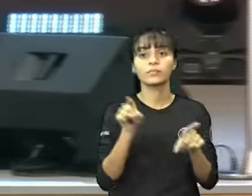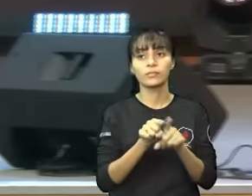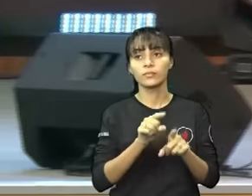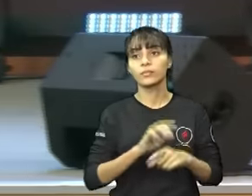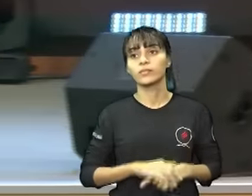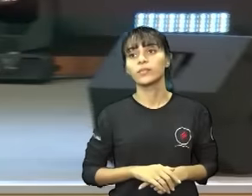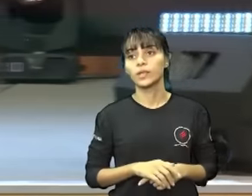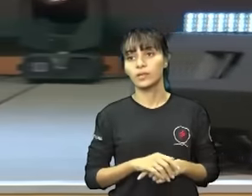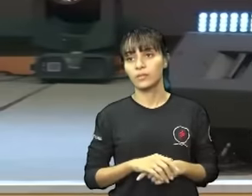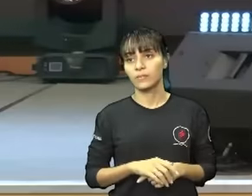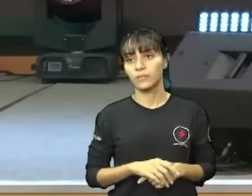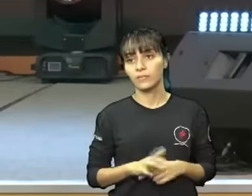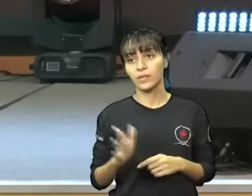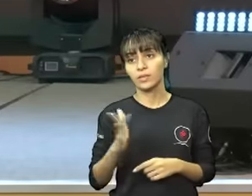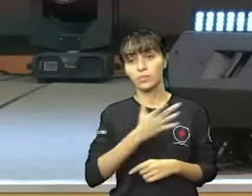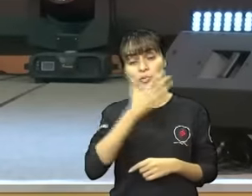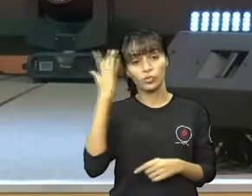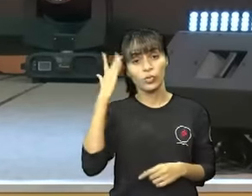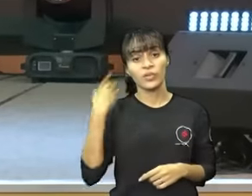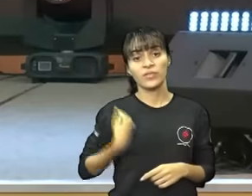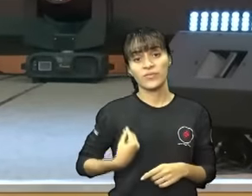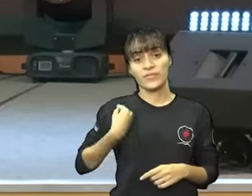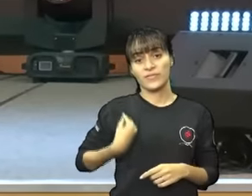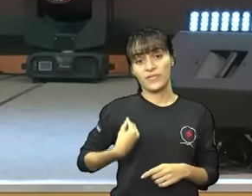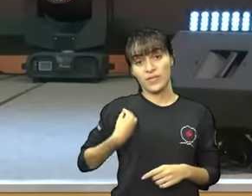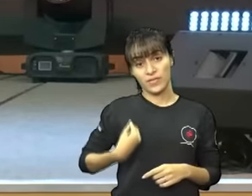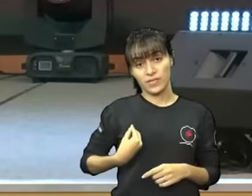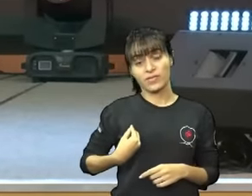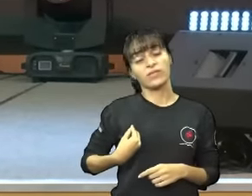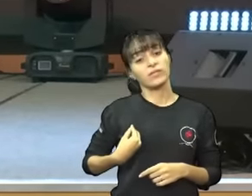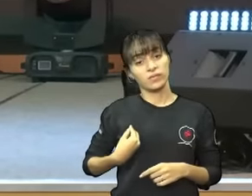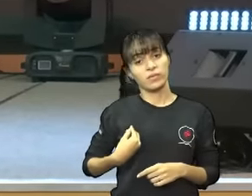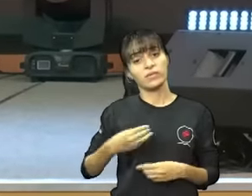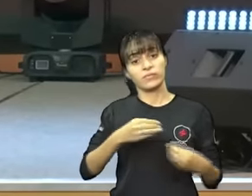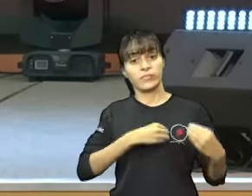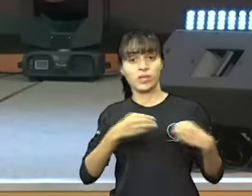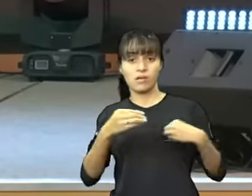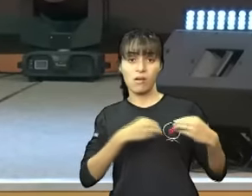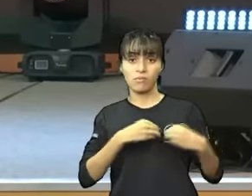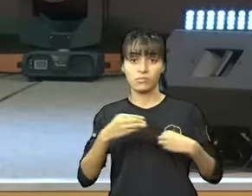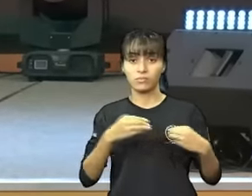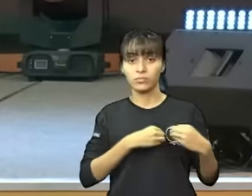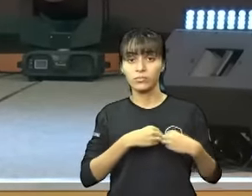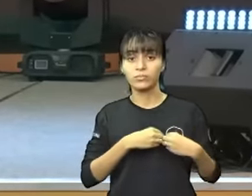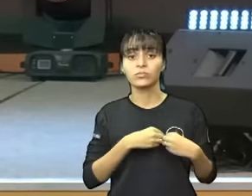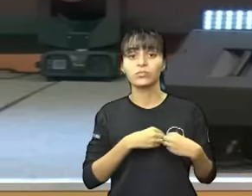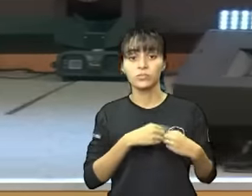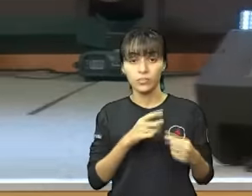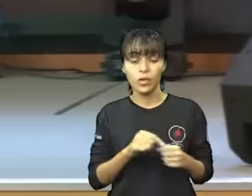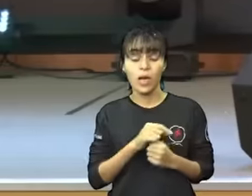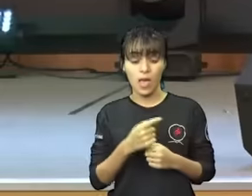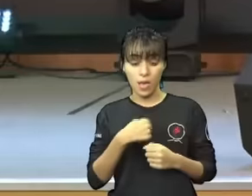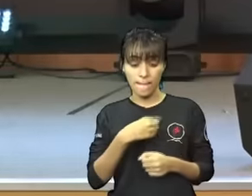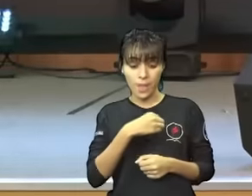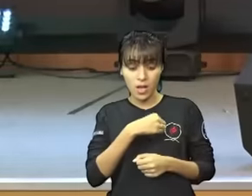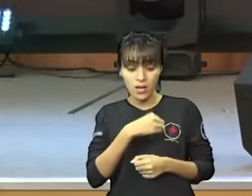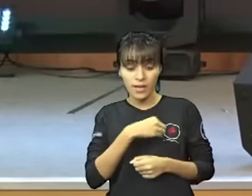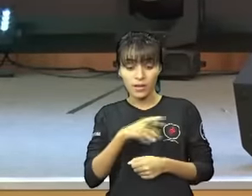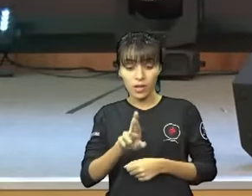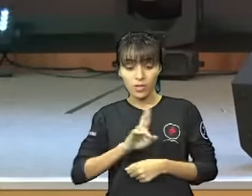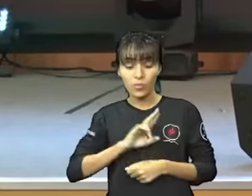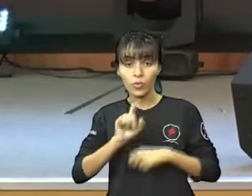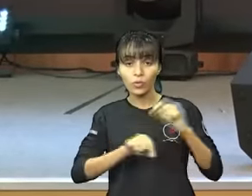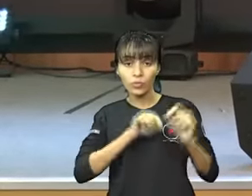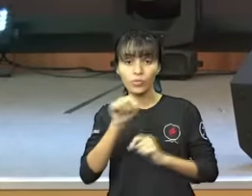para aqueles que vivem uma vida de Pecado o salário do pecado é a morte